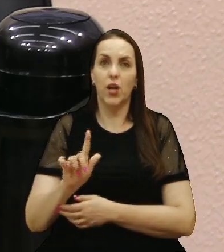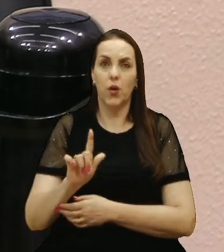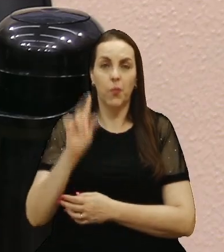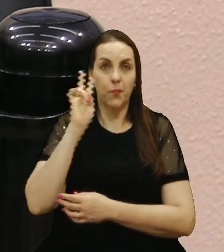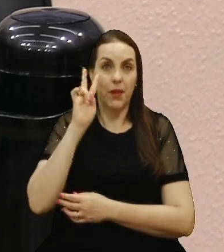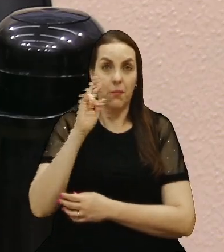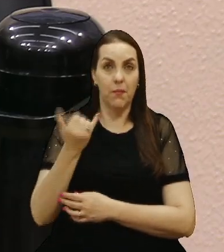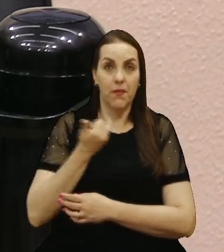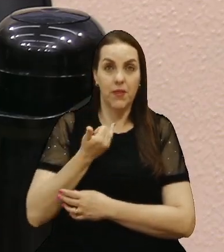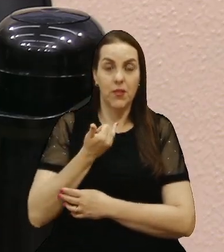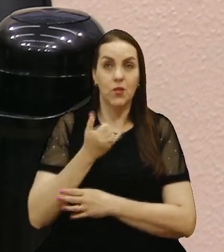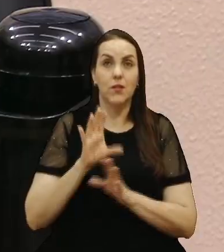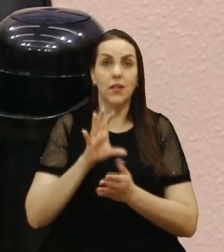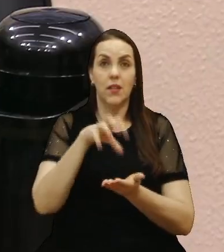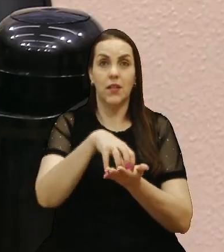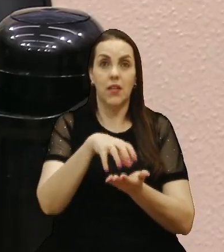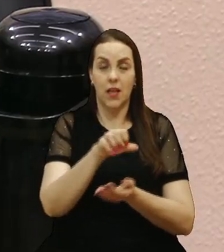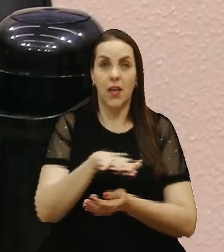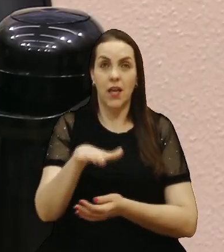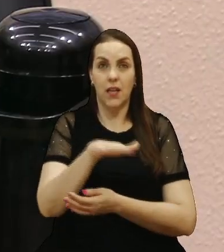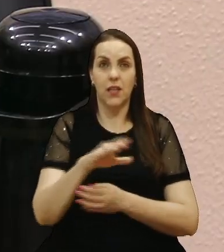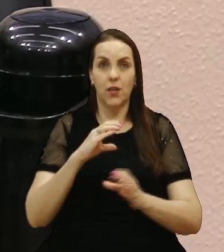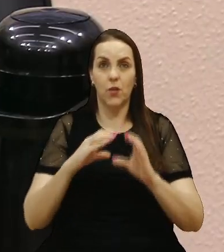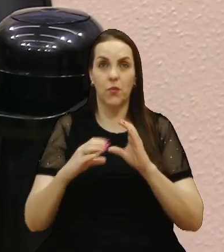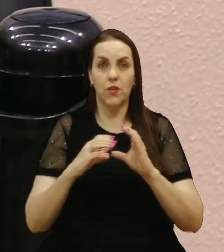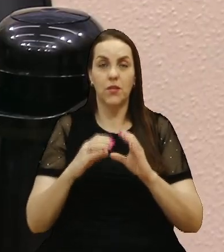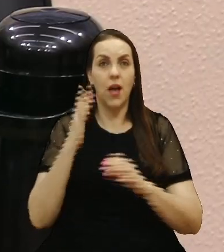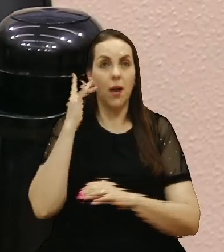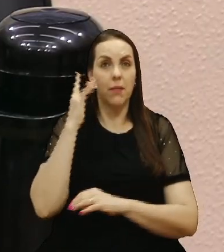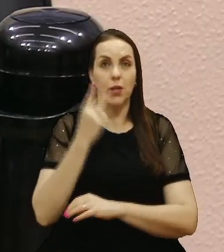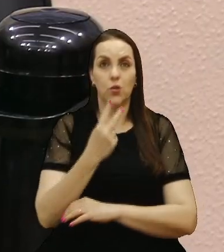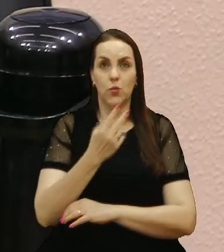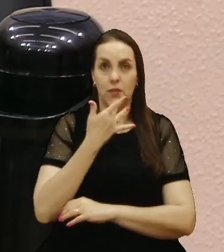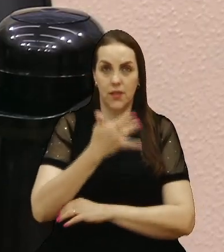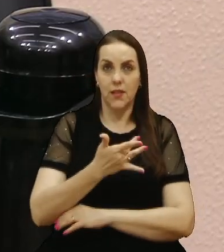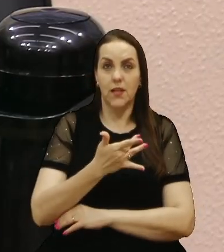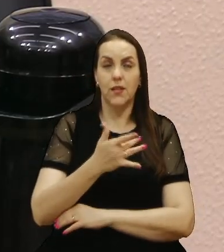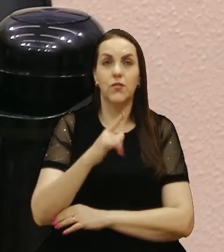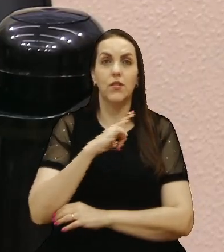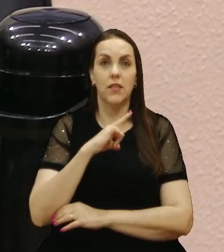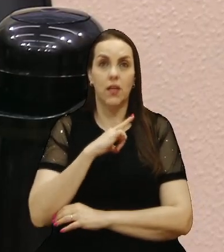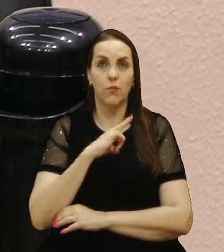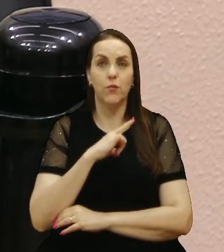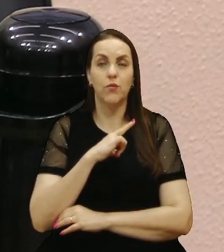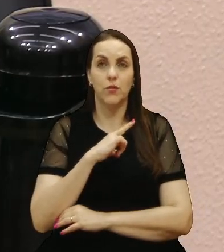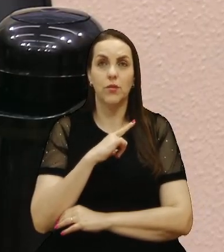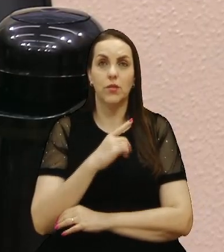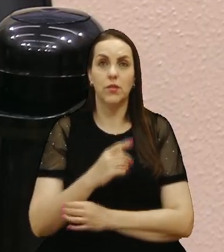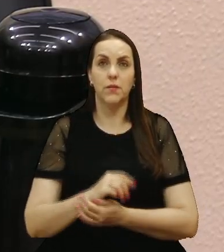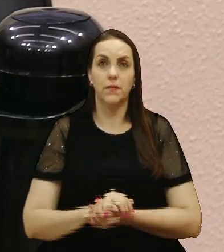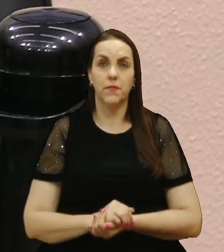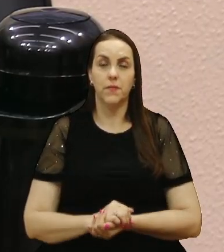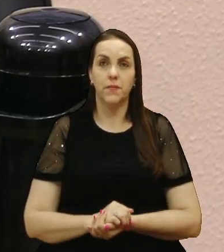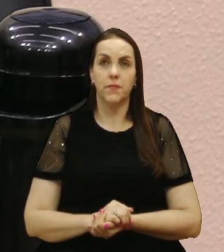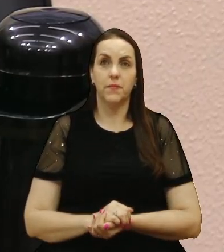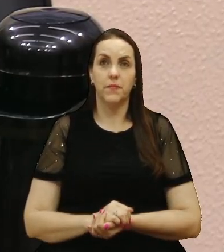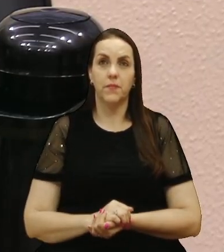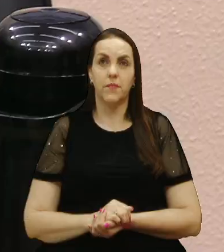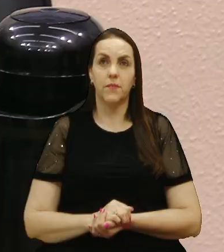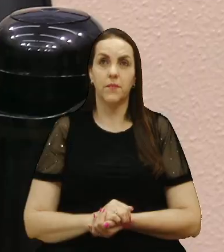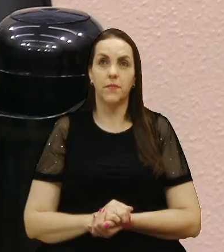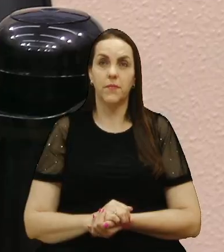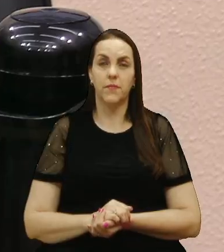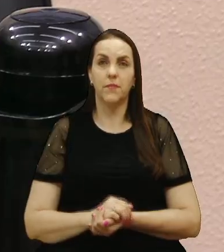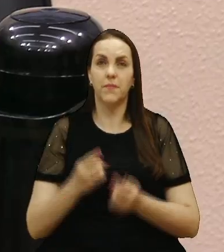entrega do setor da comunicação. Amanhã, às 14 horas, temos a